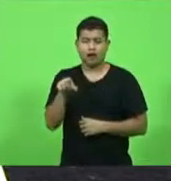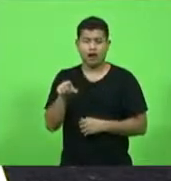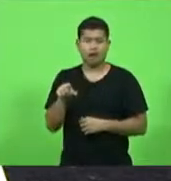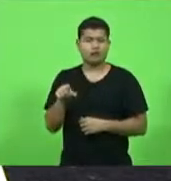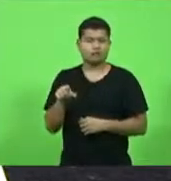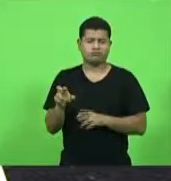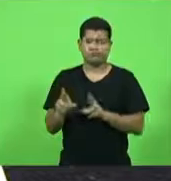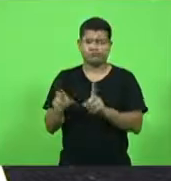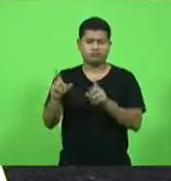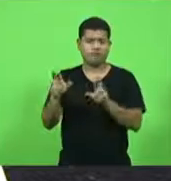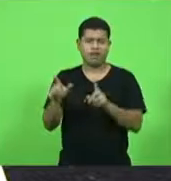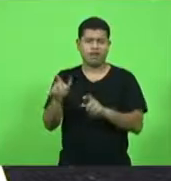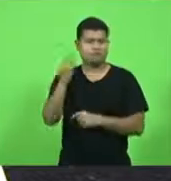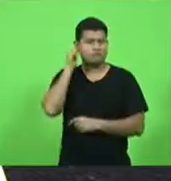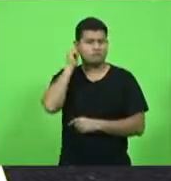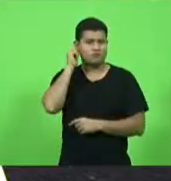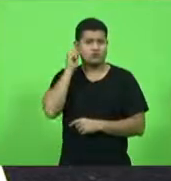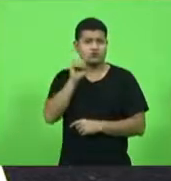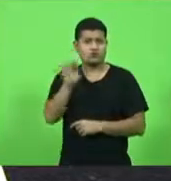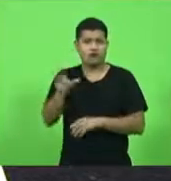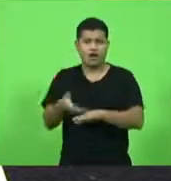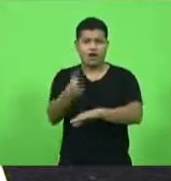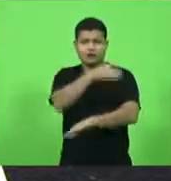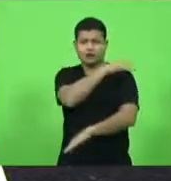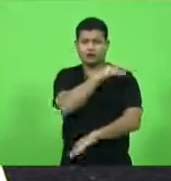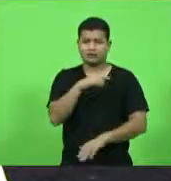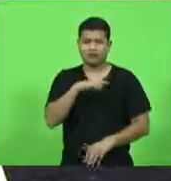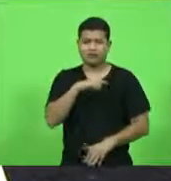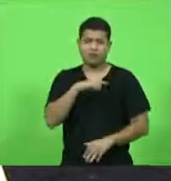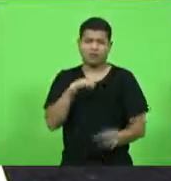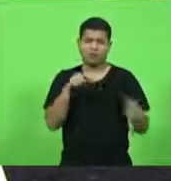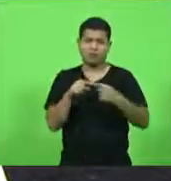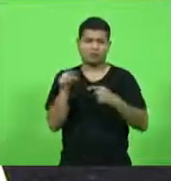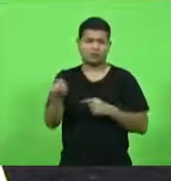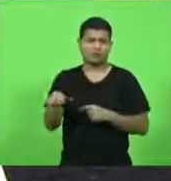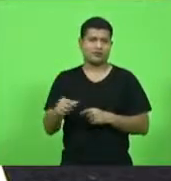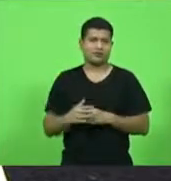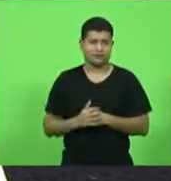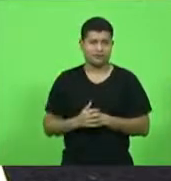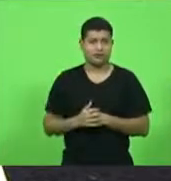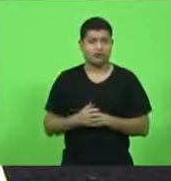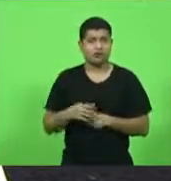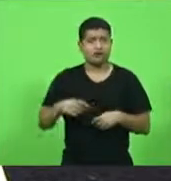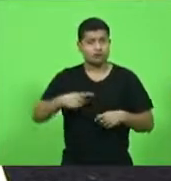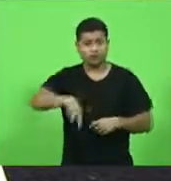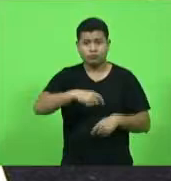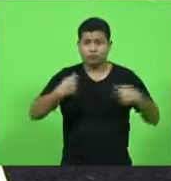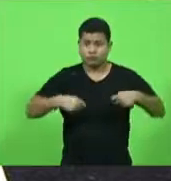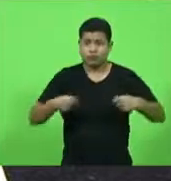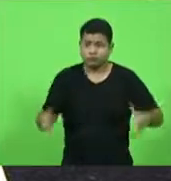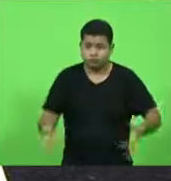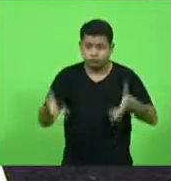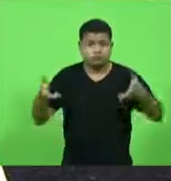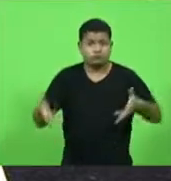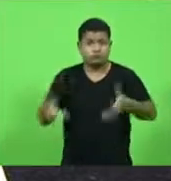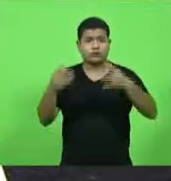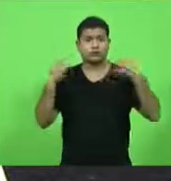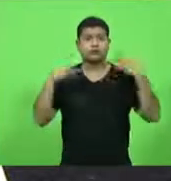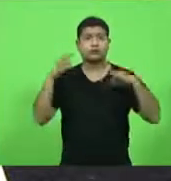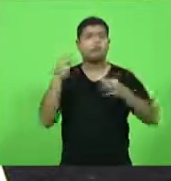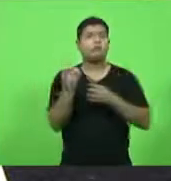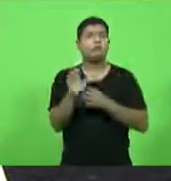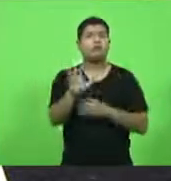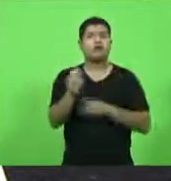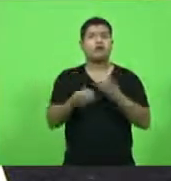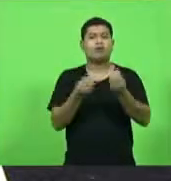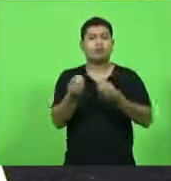só a região serrana, de fato, pode ter. E nós precisamos incentivar o turismo. E como que nós podemos fazer isso? Através